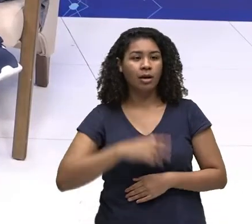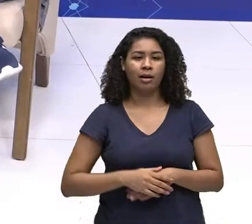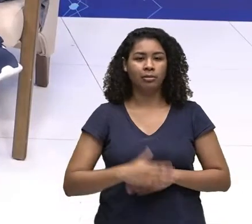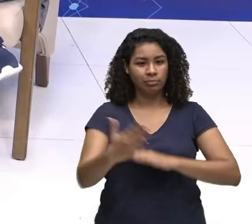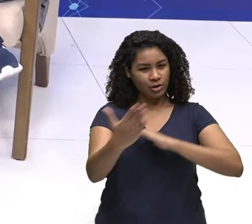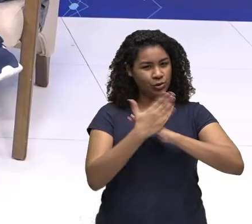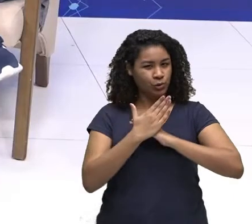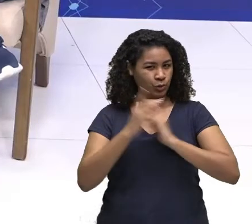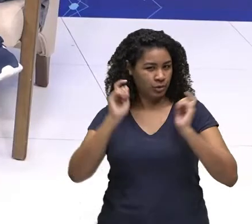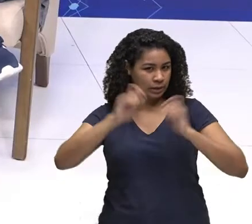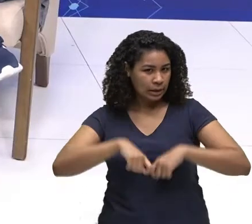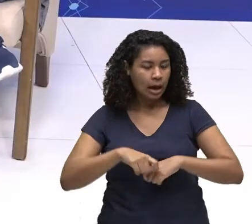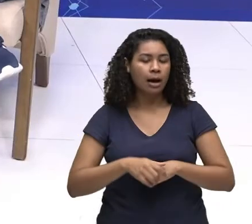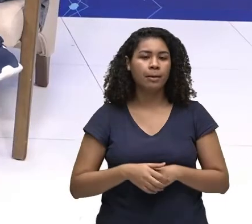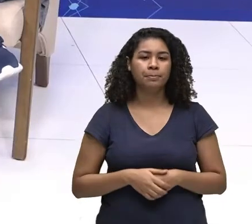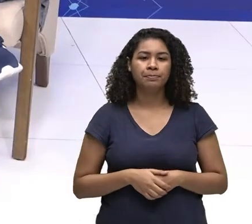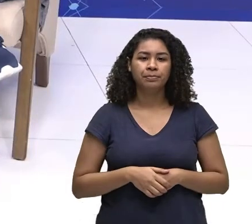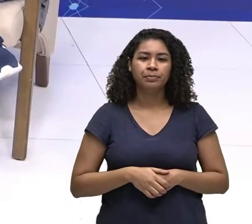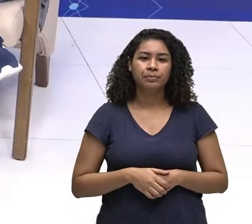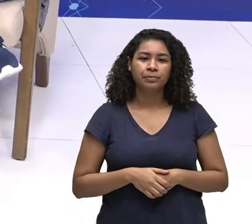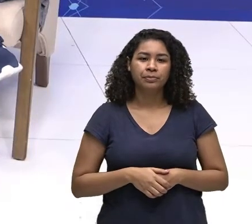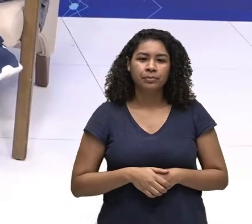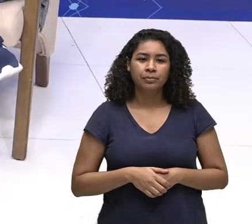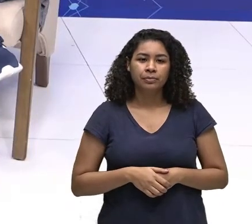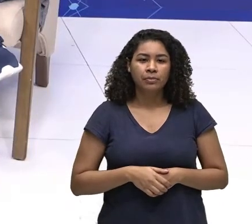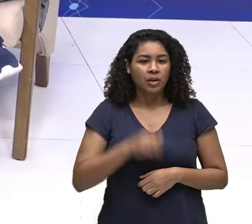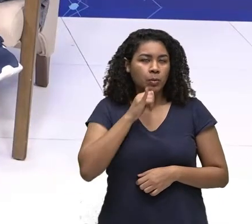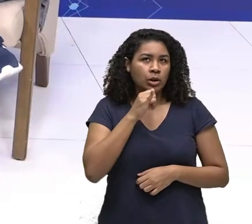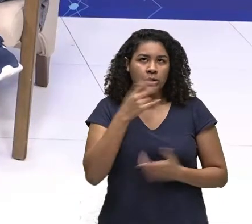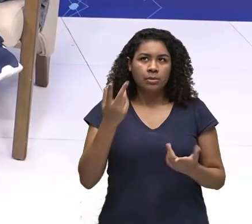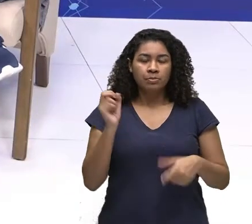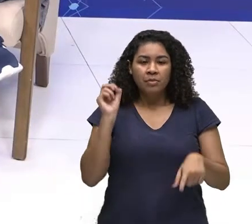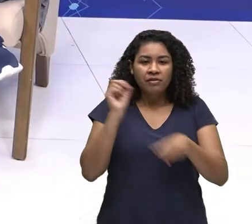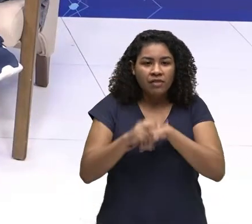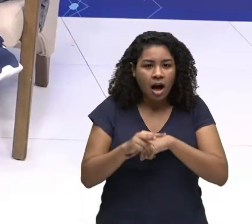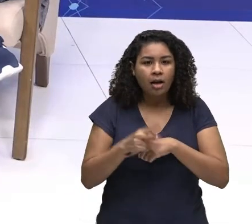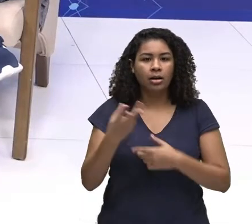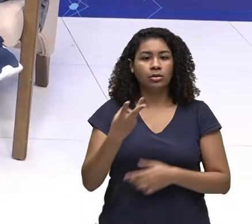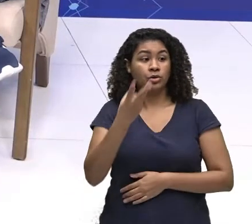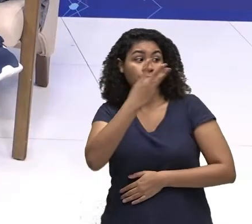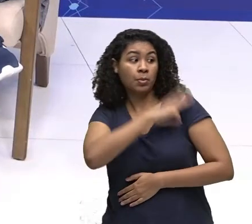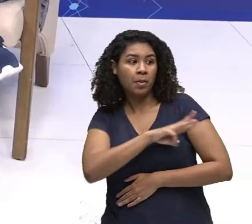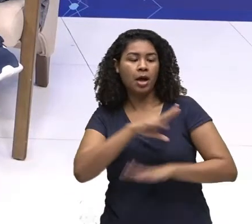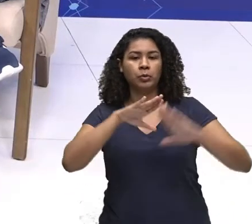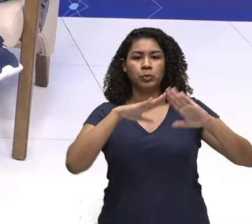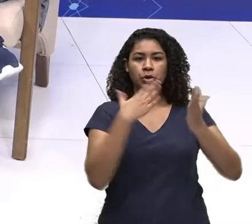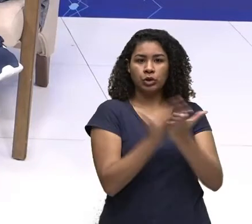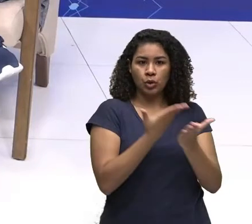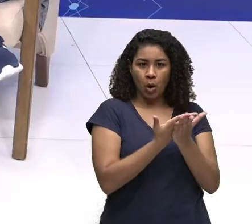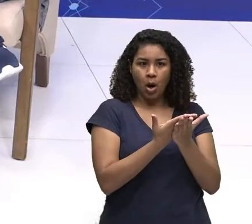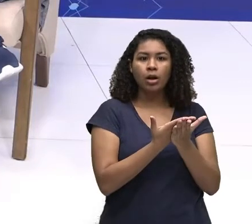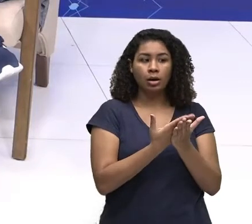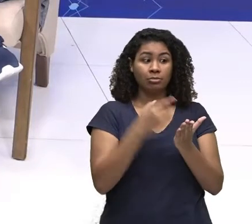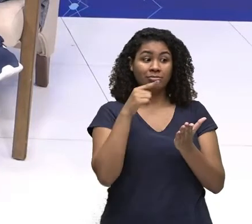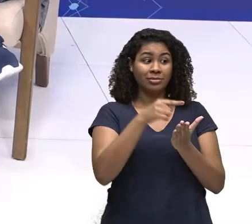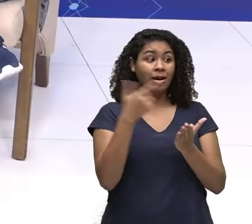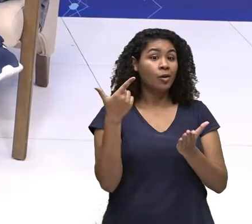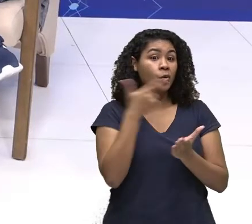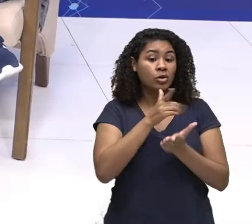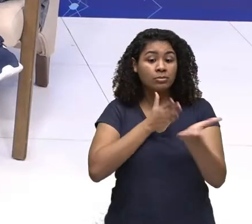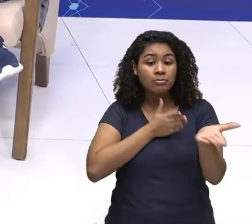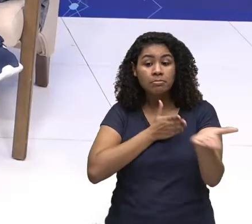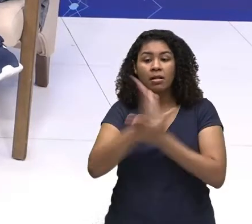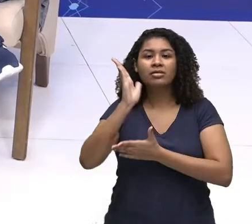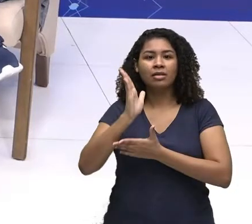da seletiva. Você tem a opção, por exemplo, de ganhar uma vaga no ensino médio, numa escola, e de lá já passar para a